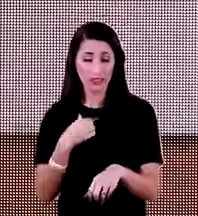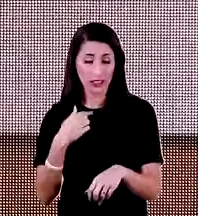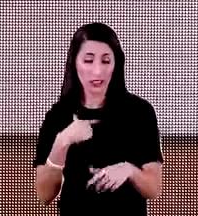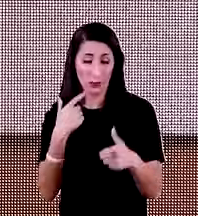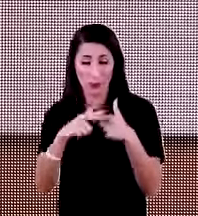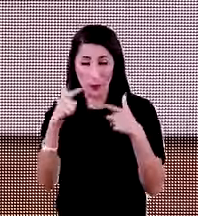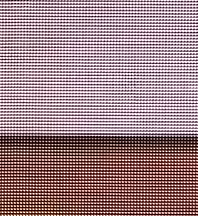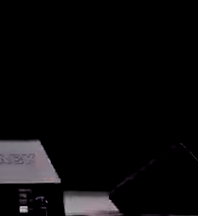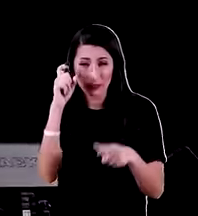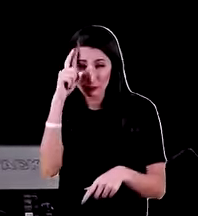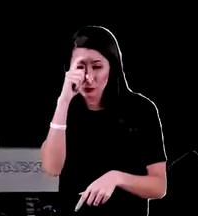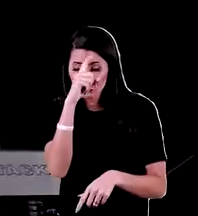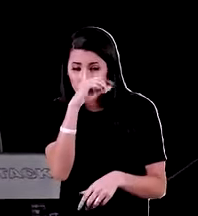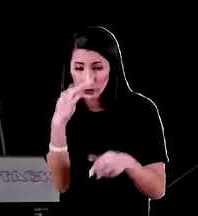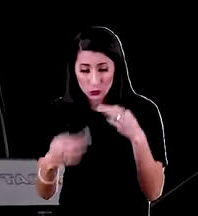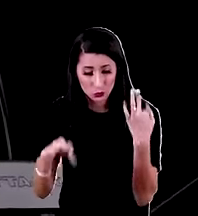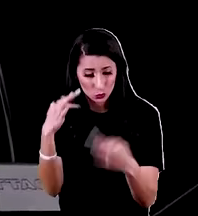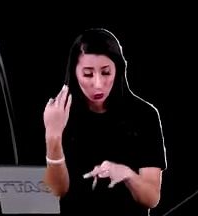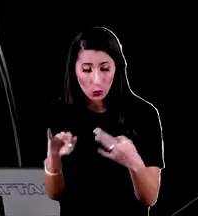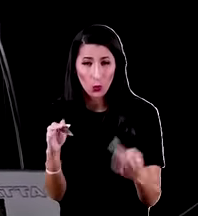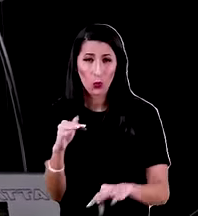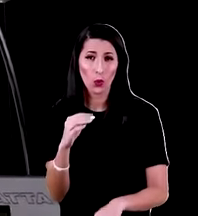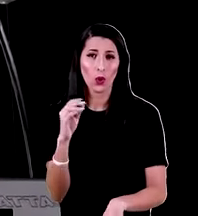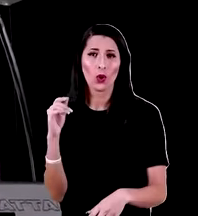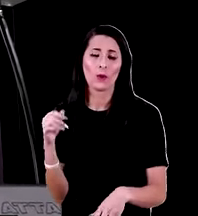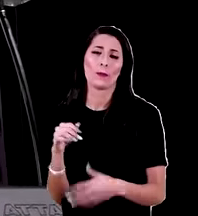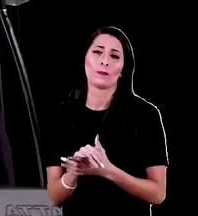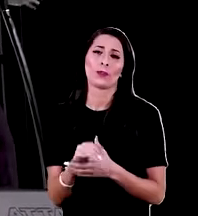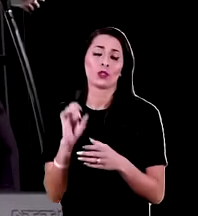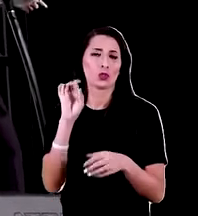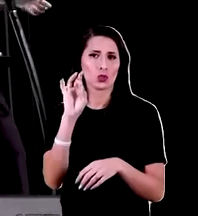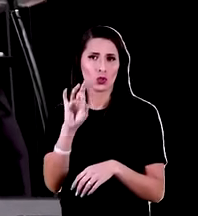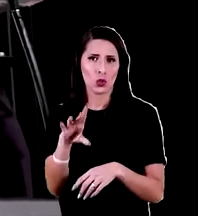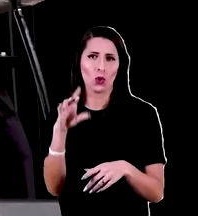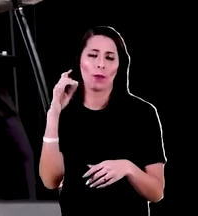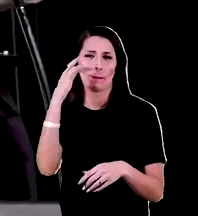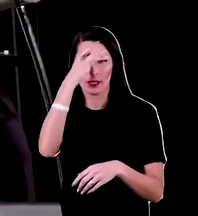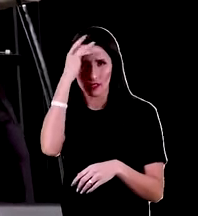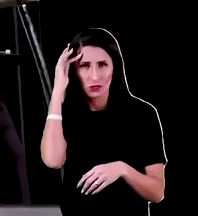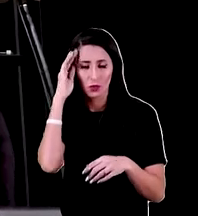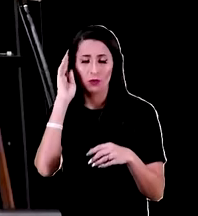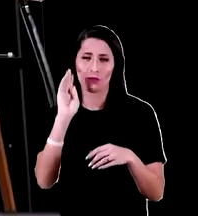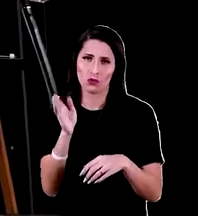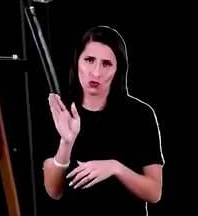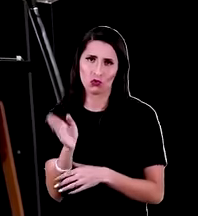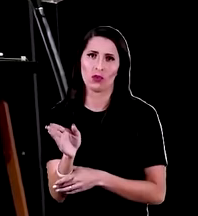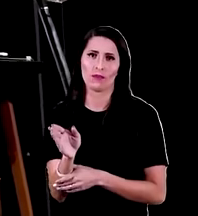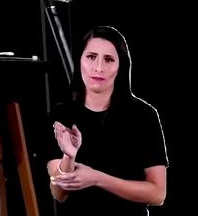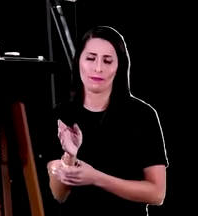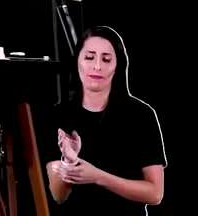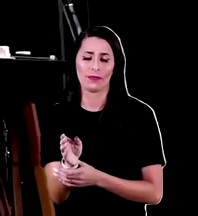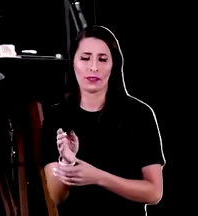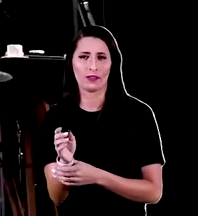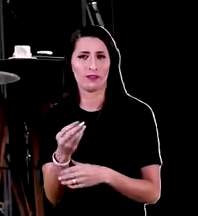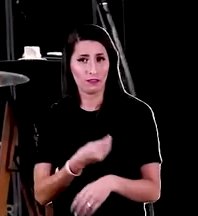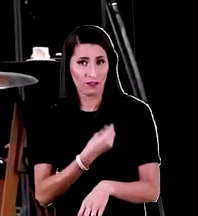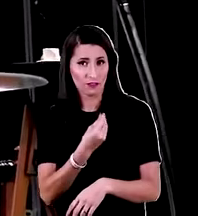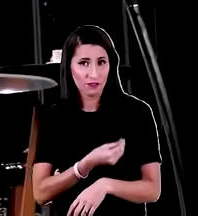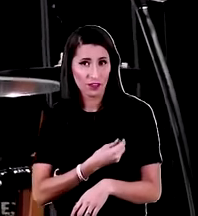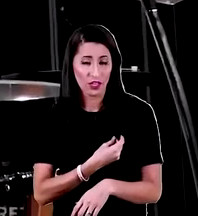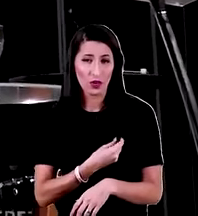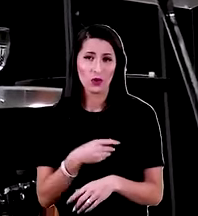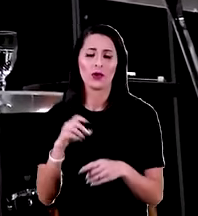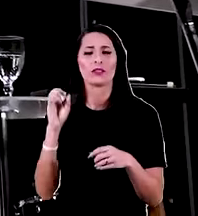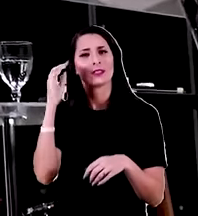luto. E só quem já passou é que sabe. E tem coisas que ficam registradas na alma,